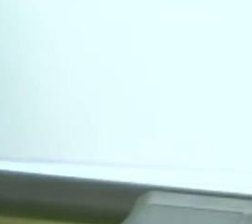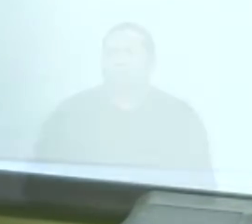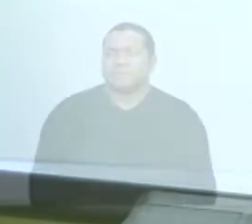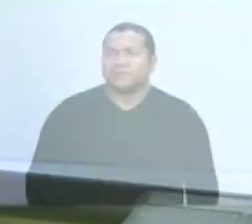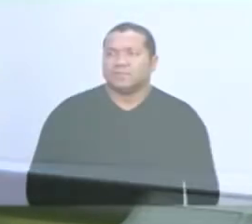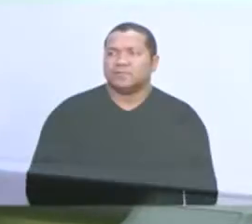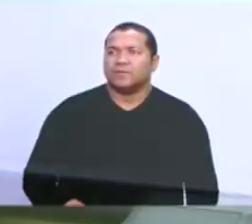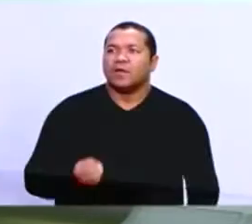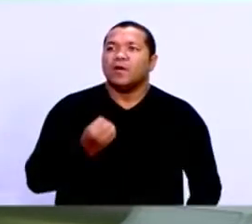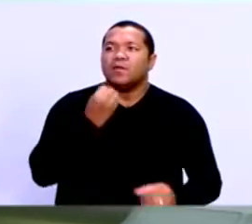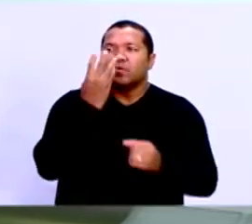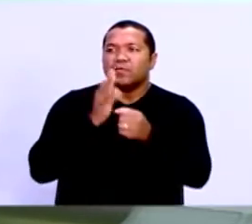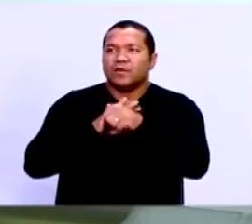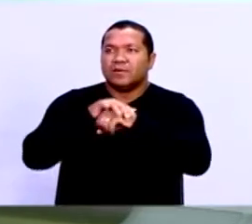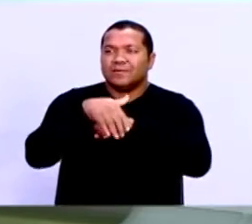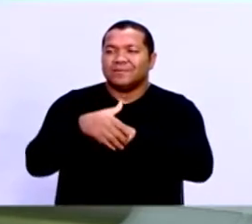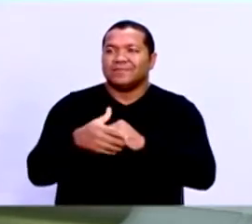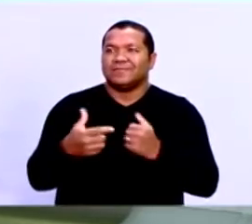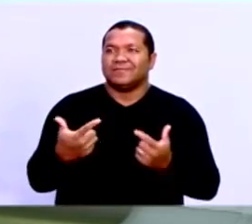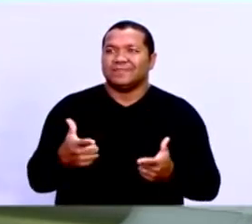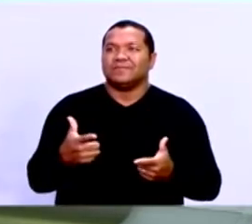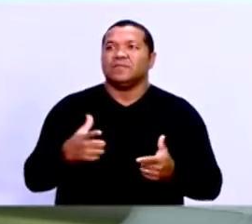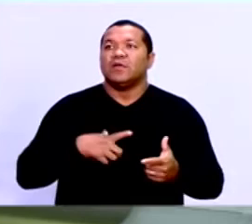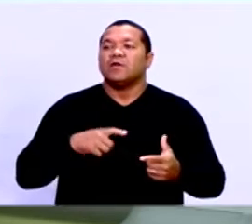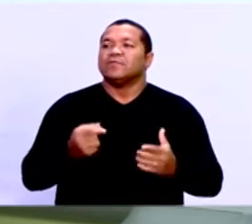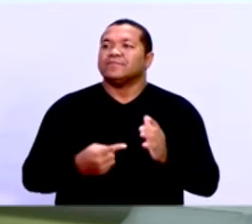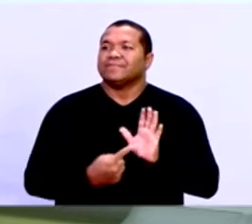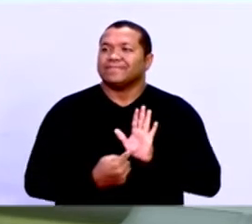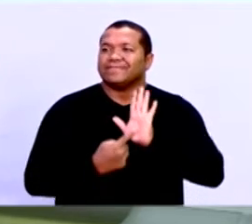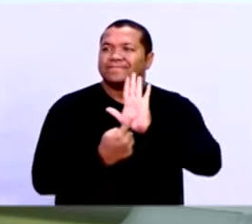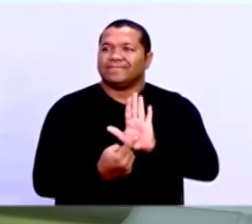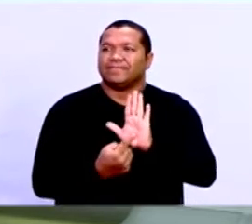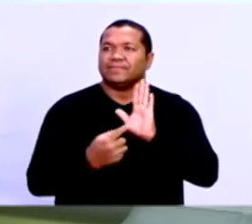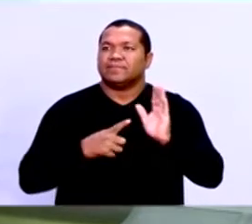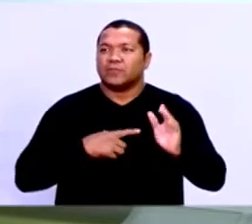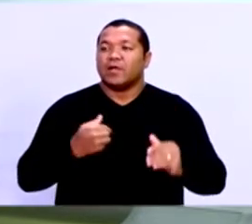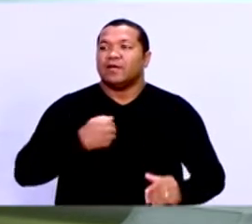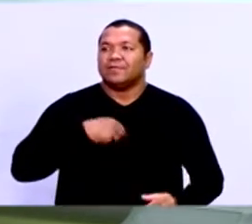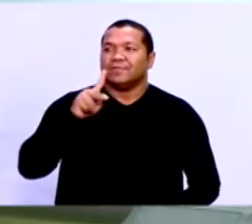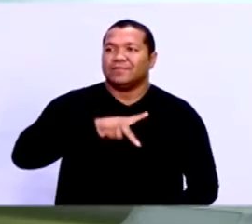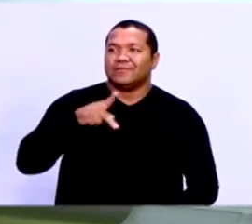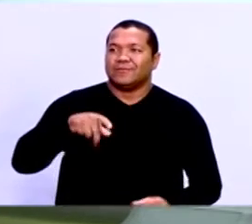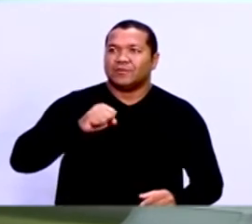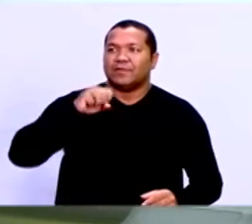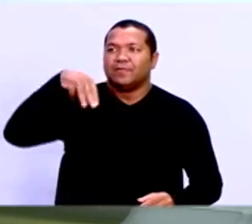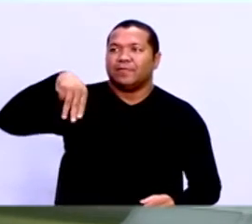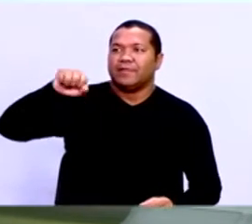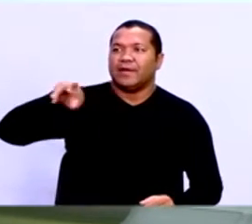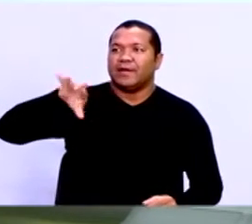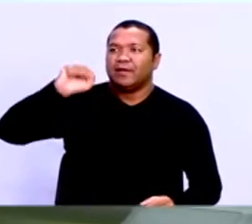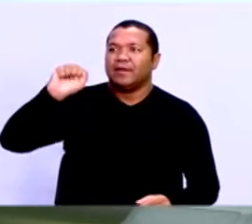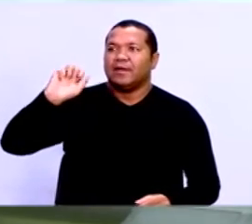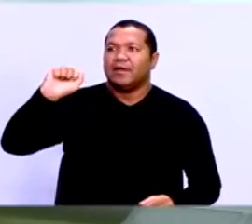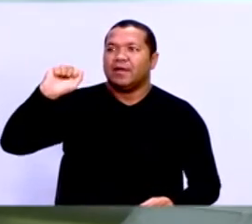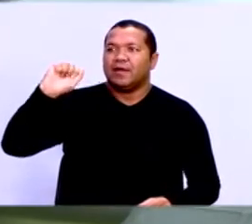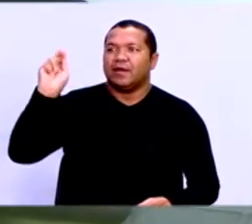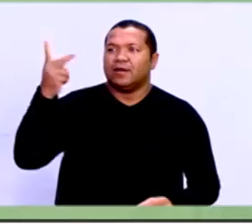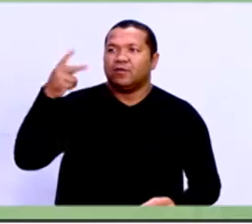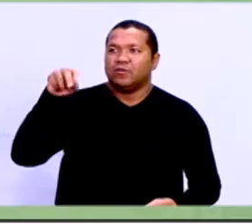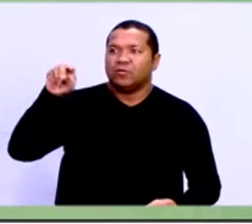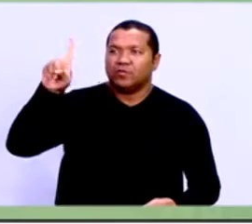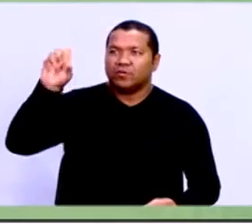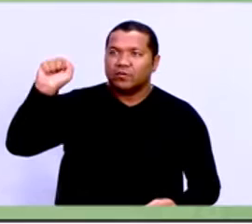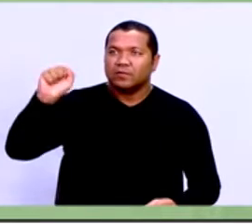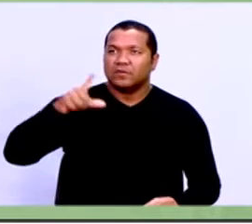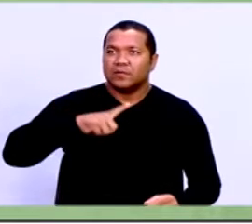boa noite novamente eu gostaria de me apresentar para vocês eu sou professora nara arruda sou graduada